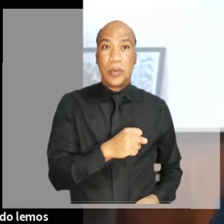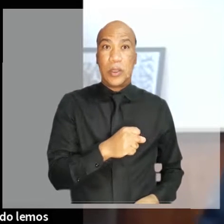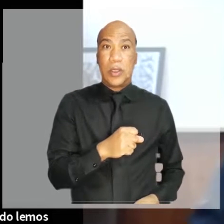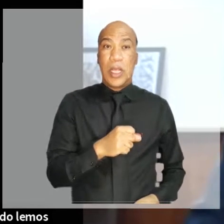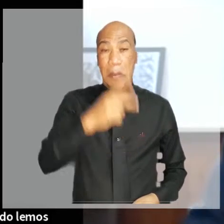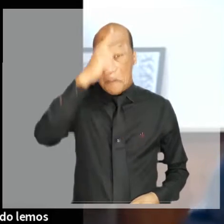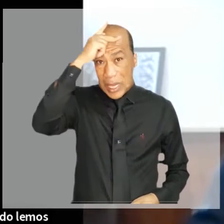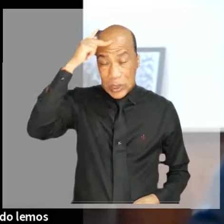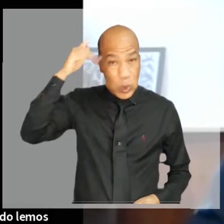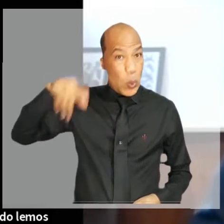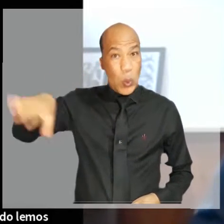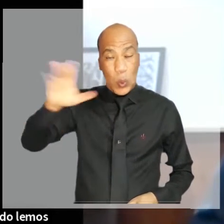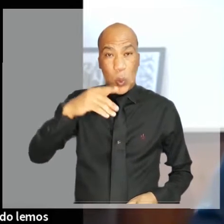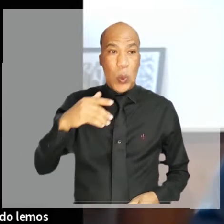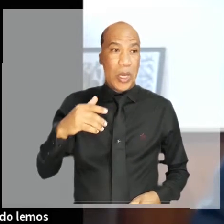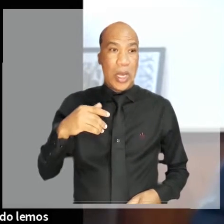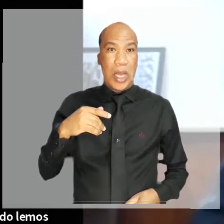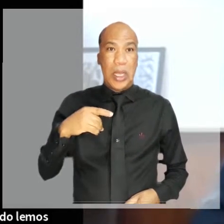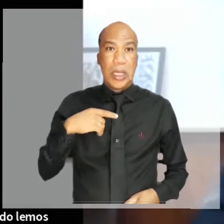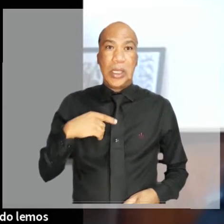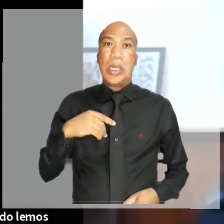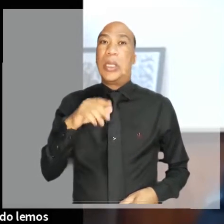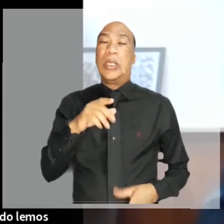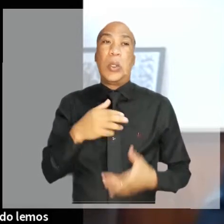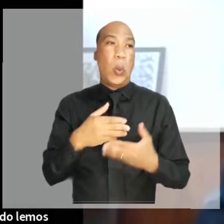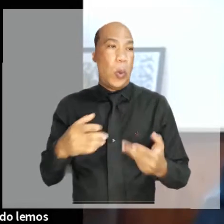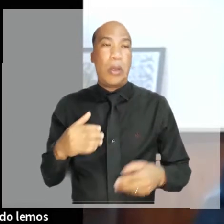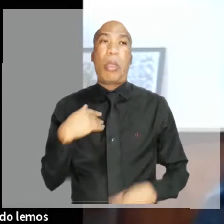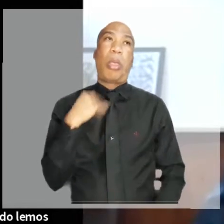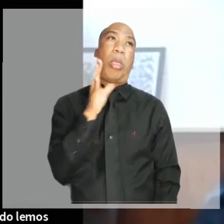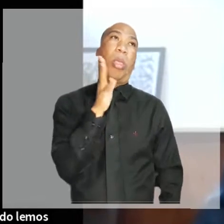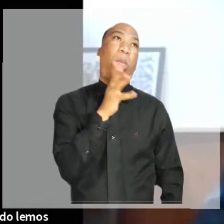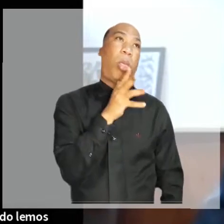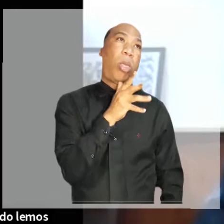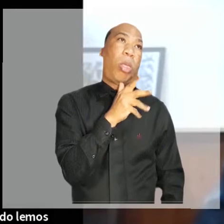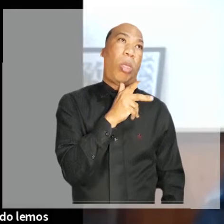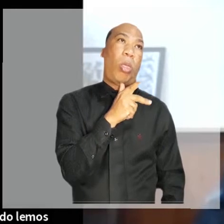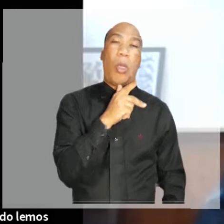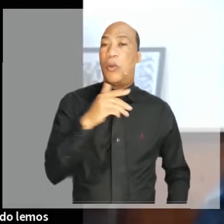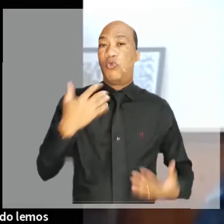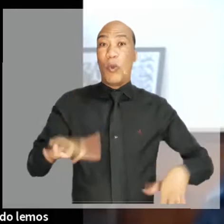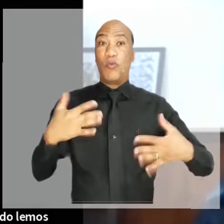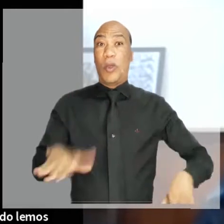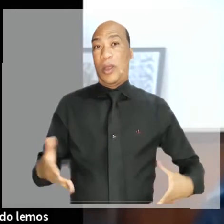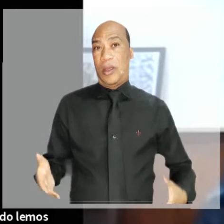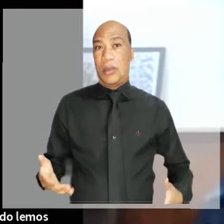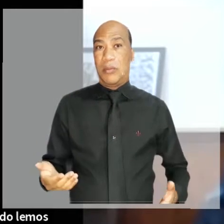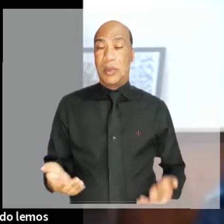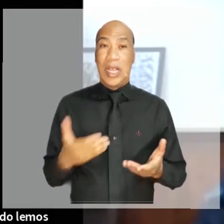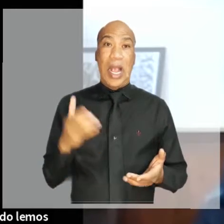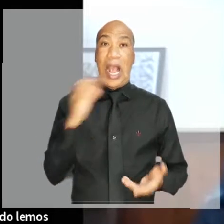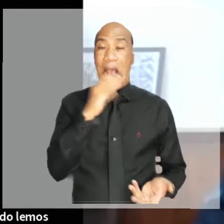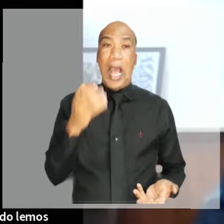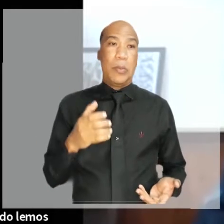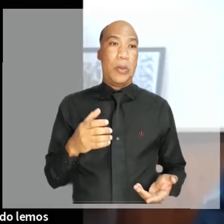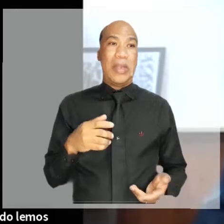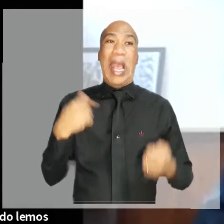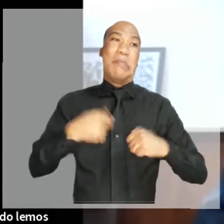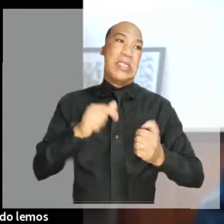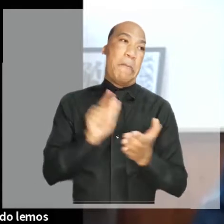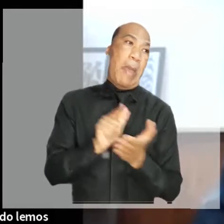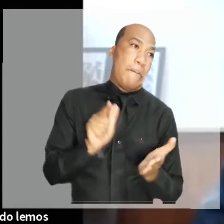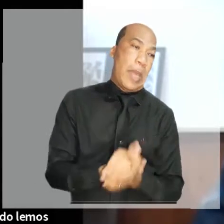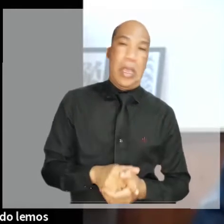os serviços que são analógicos, que são morosos, que dependem de papel ou de procedimentos